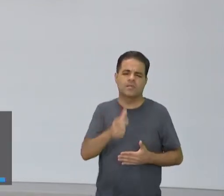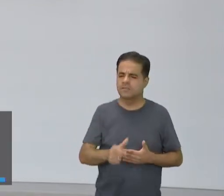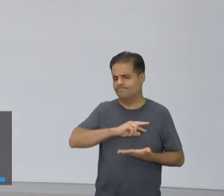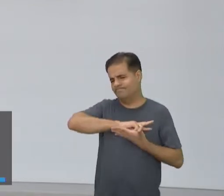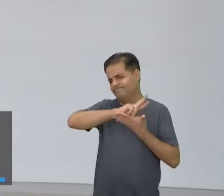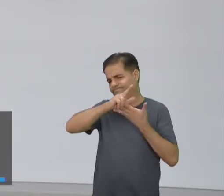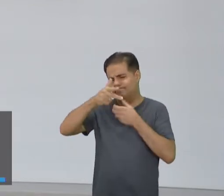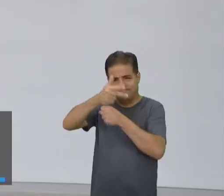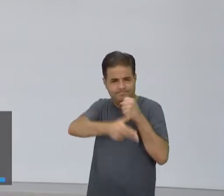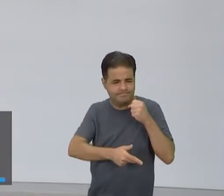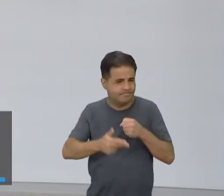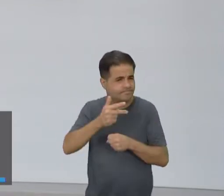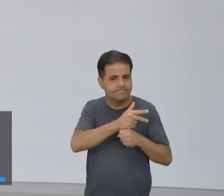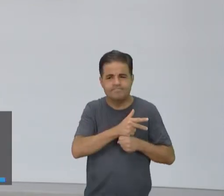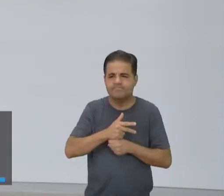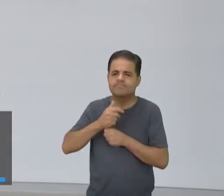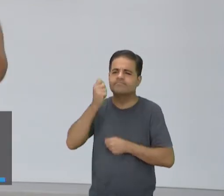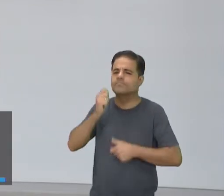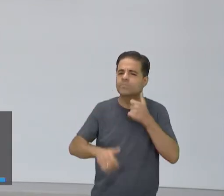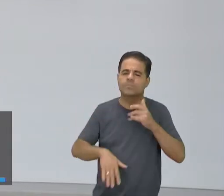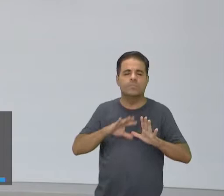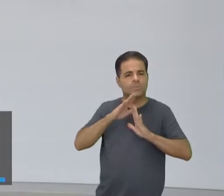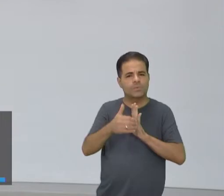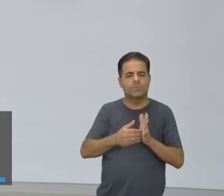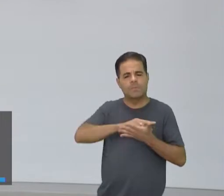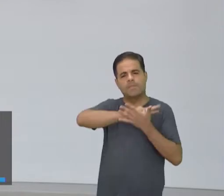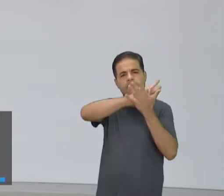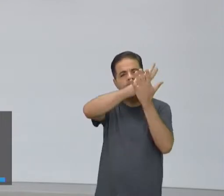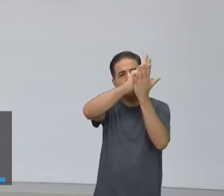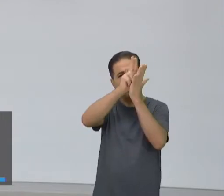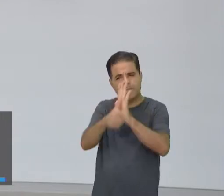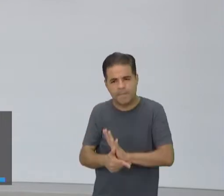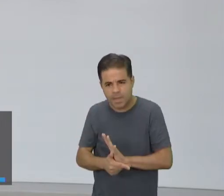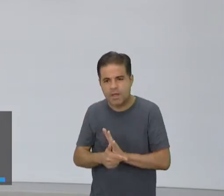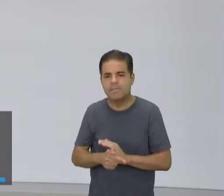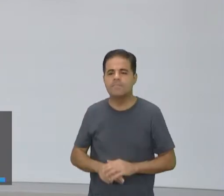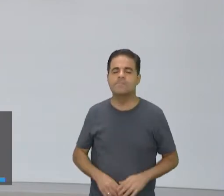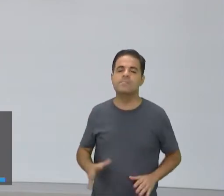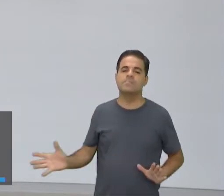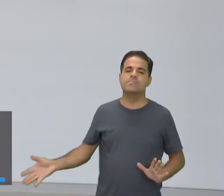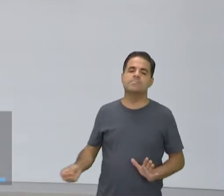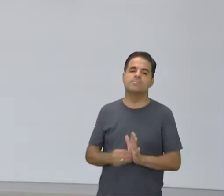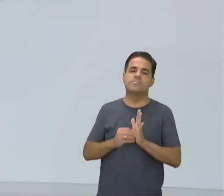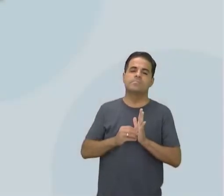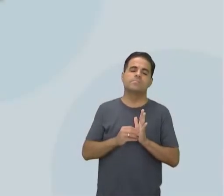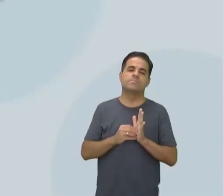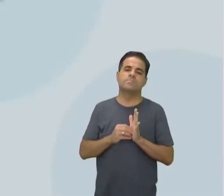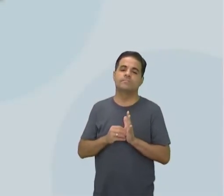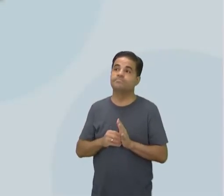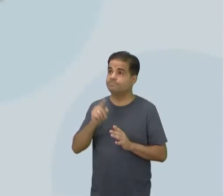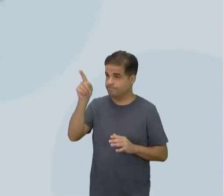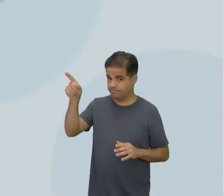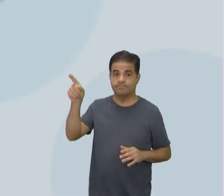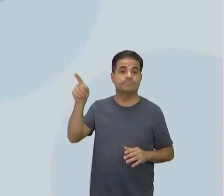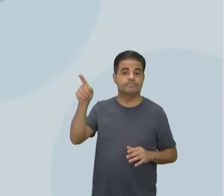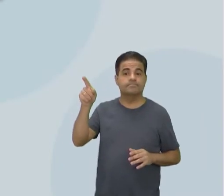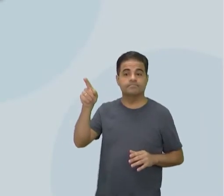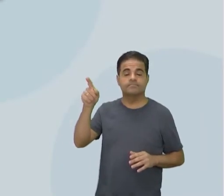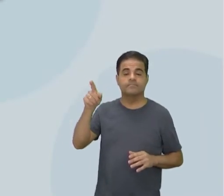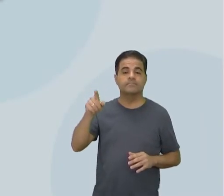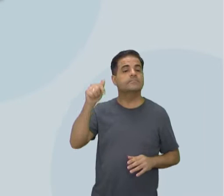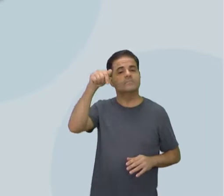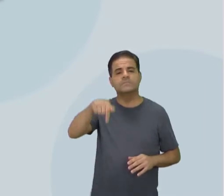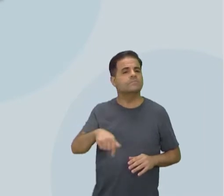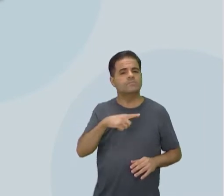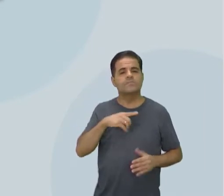vídeos legais também falando sobre todas essas características. Lembrando, ó, colocando na tela as características, viu, Janaína? Aqui